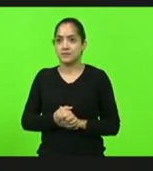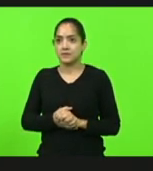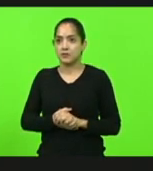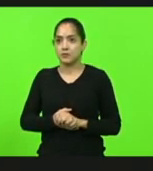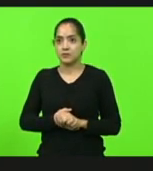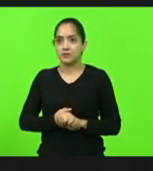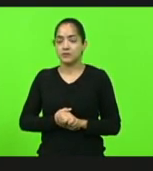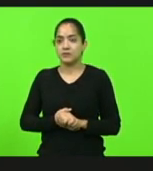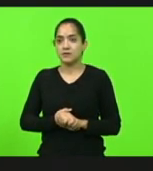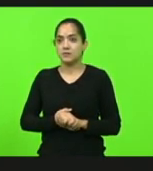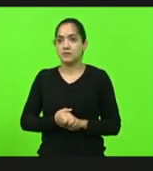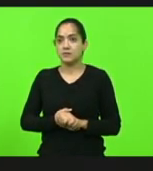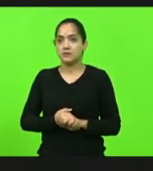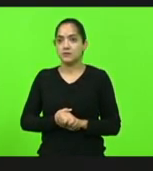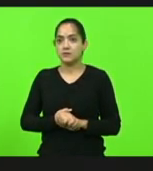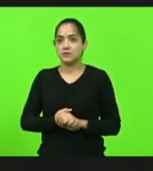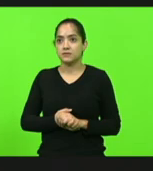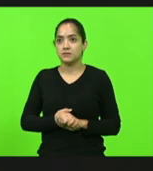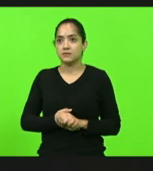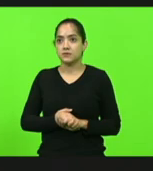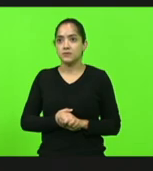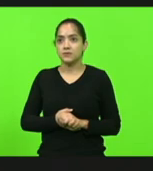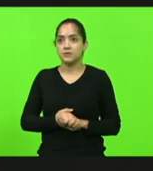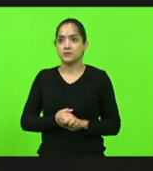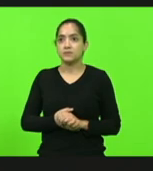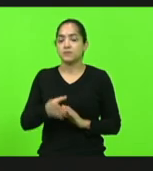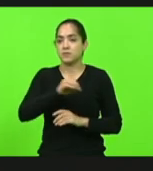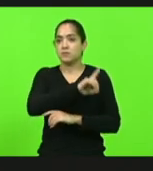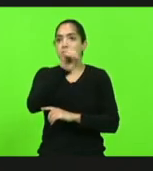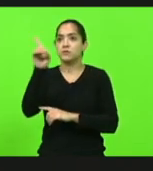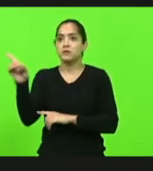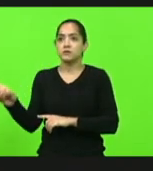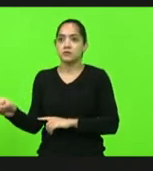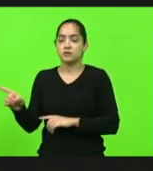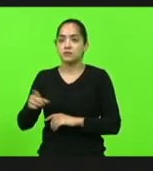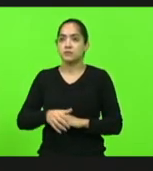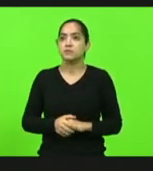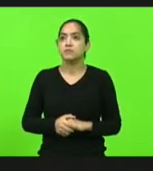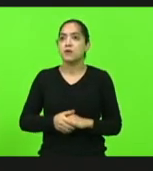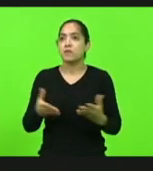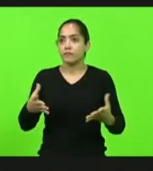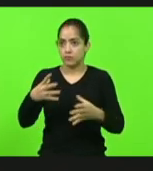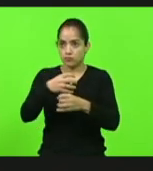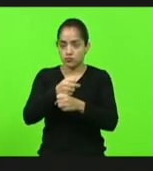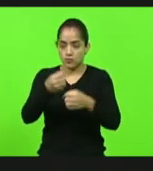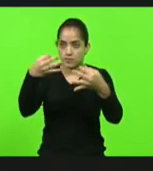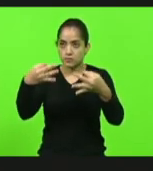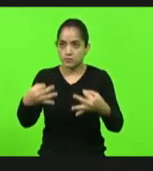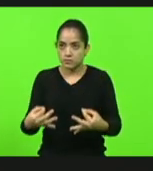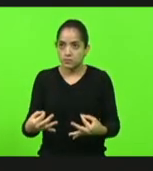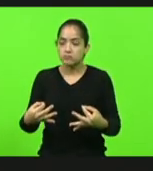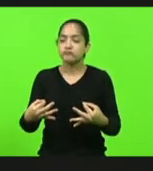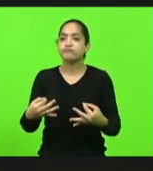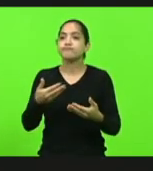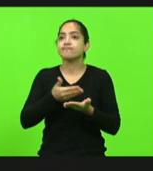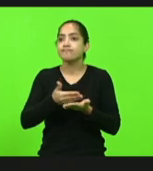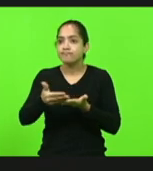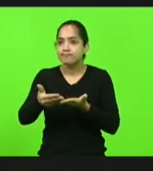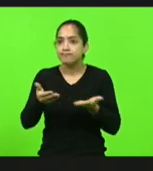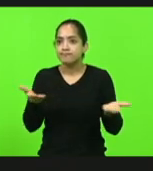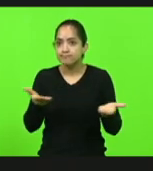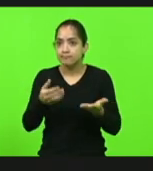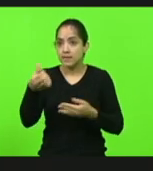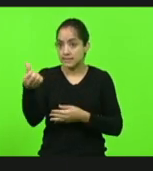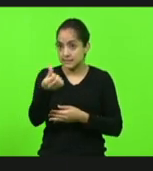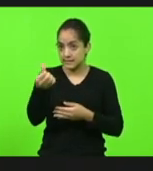e talvez Bom dia a todos havendo o quórum regimental declaro aberta a 6ª